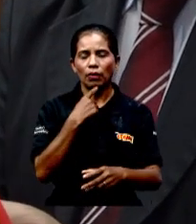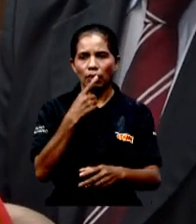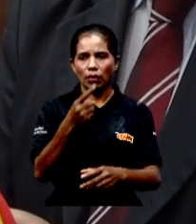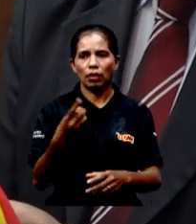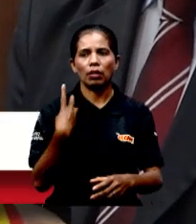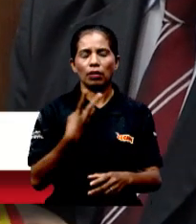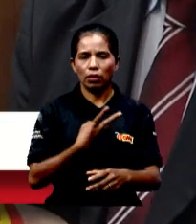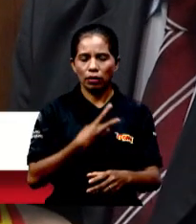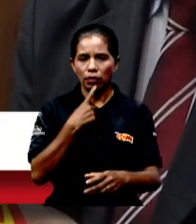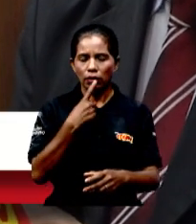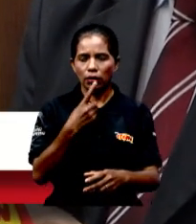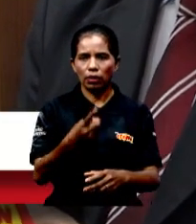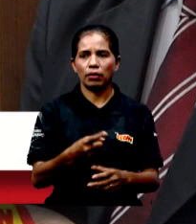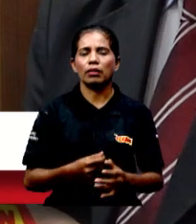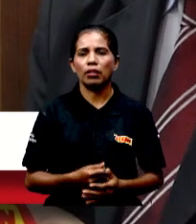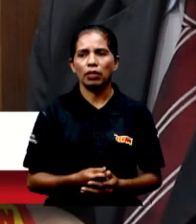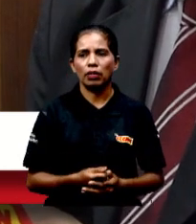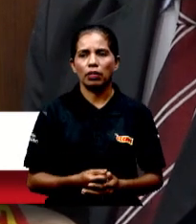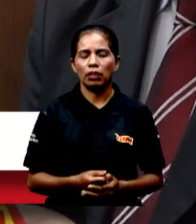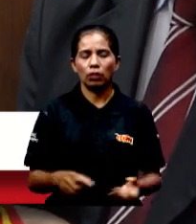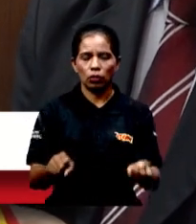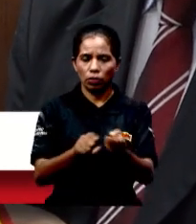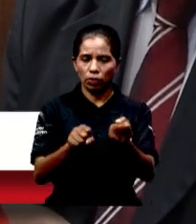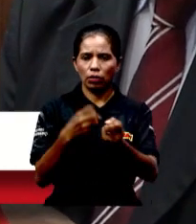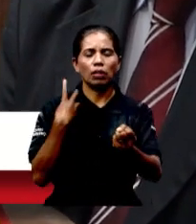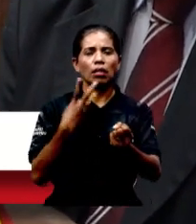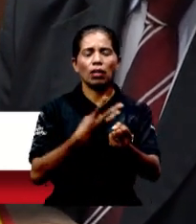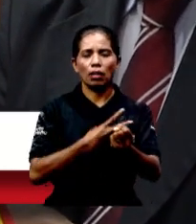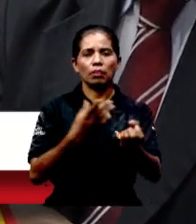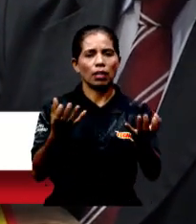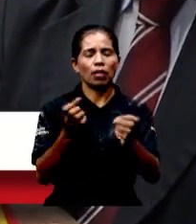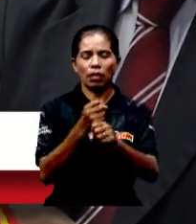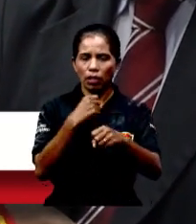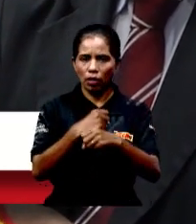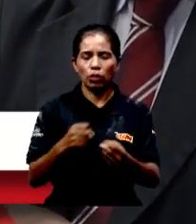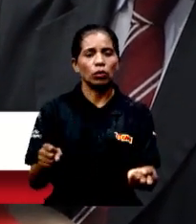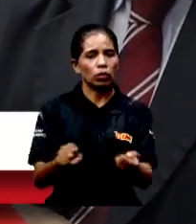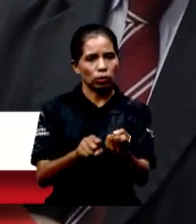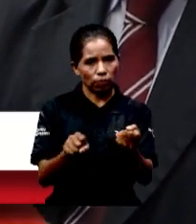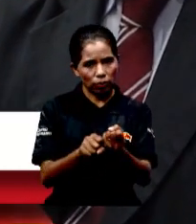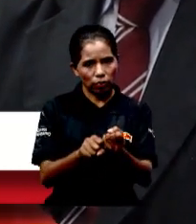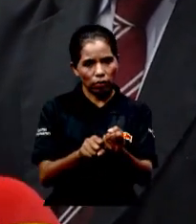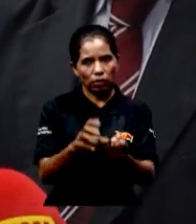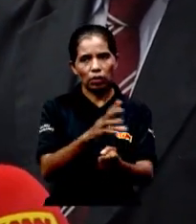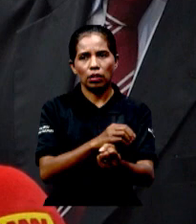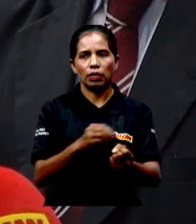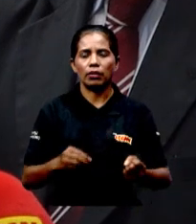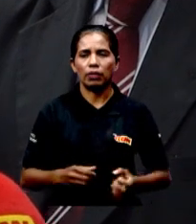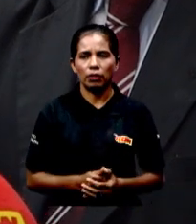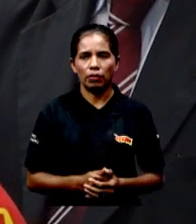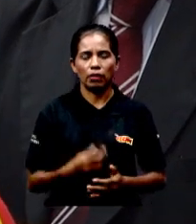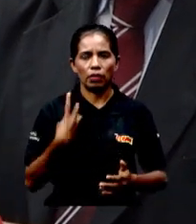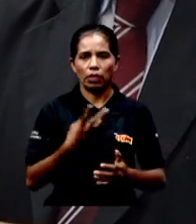food security since the Ukraine war. We don't want any war. But since then, it is costing a lot